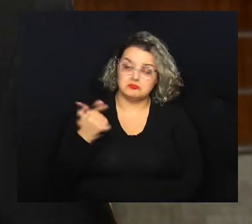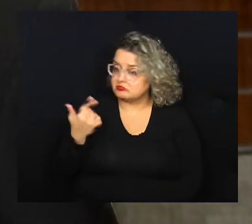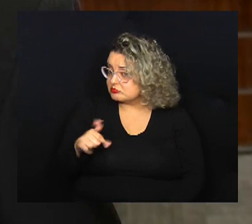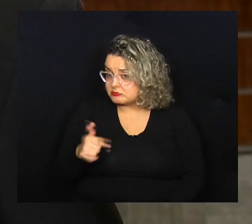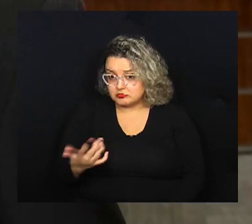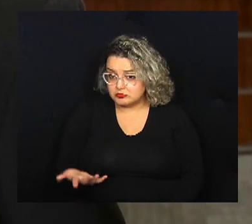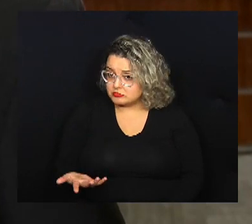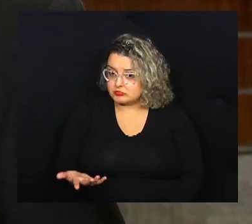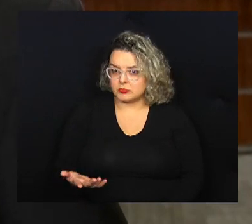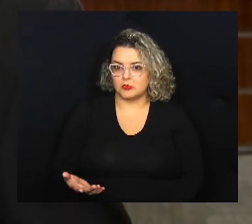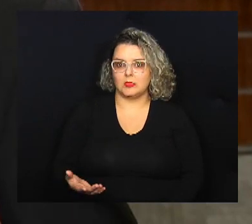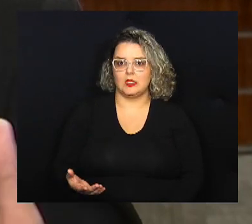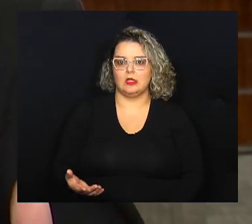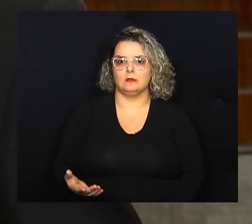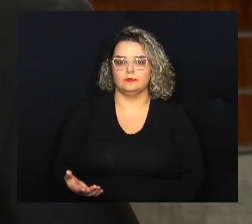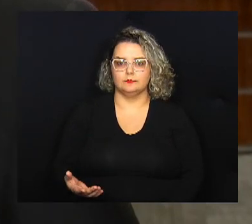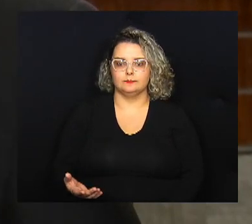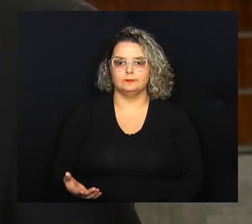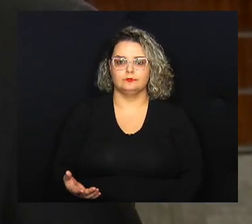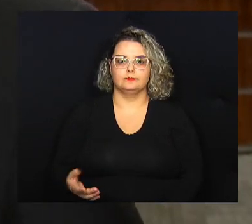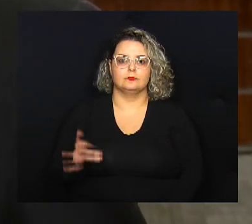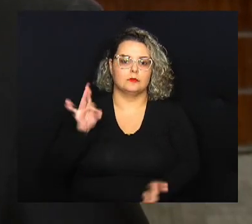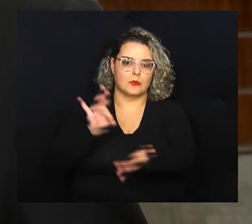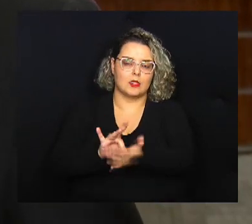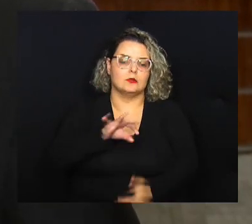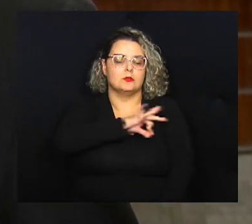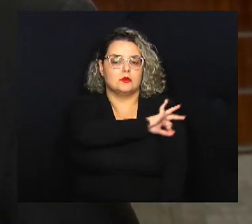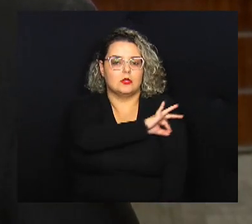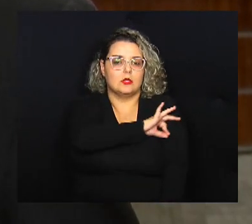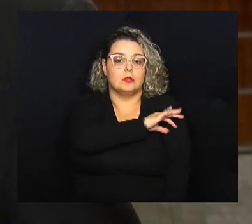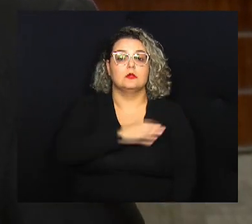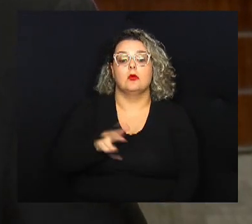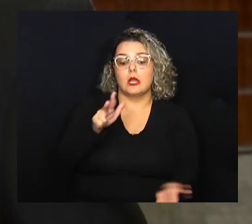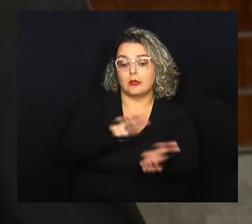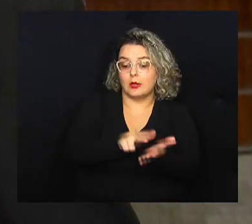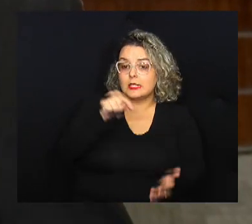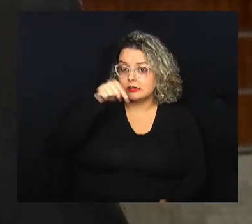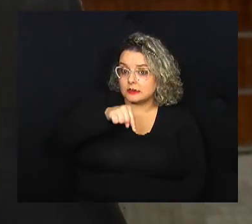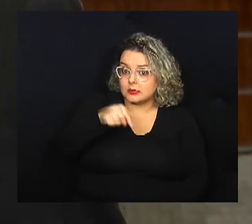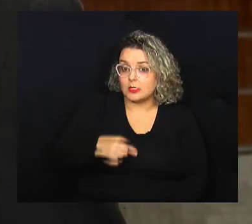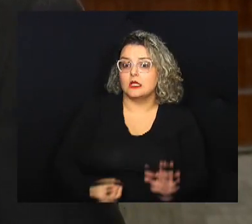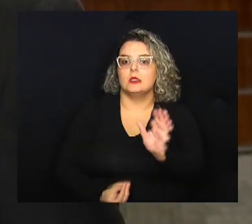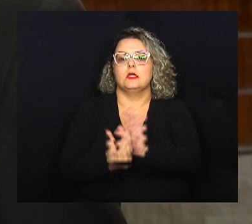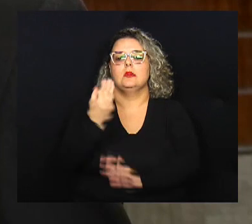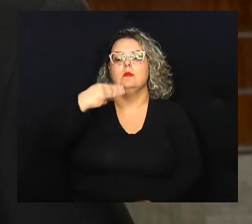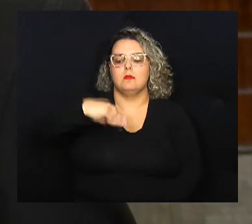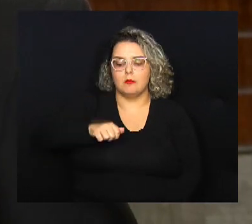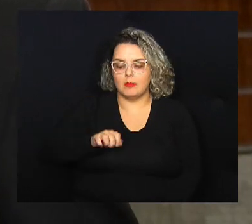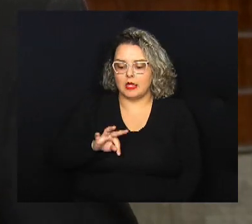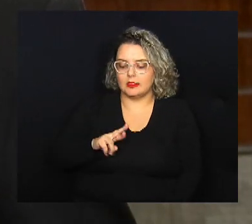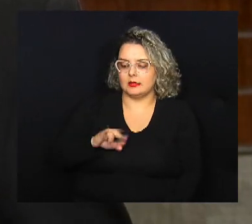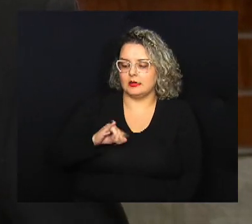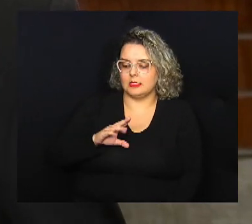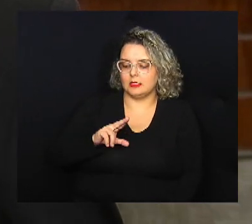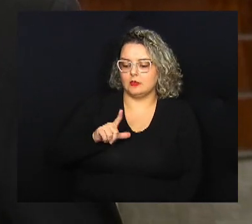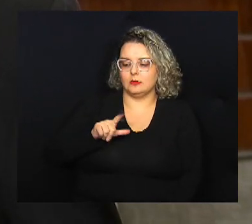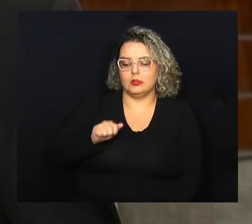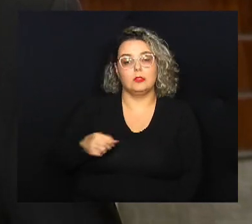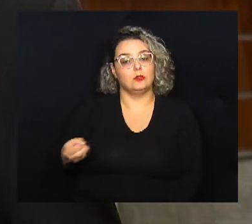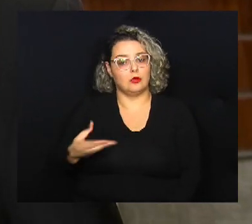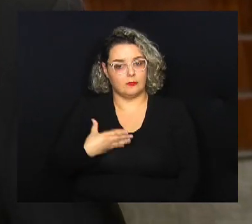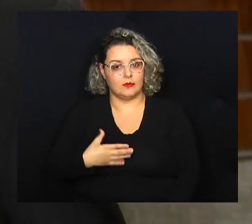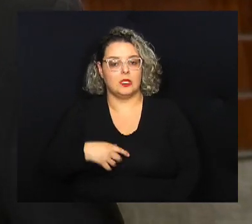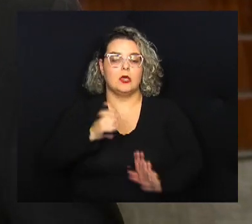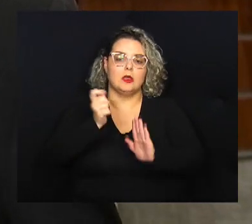existia para a prefeitura. Então, a partir da regularização fundiária, cria-se uma matrícula nova para aquele imóvel e com o registro